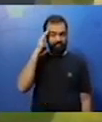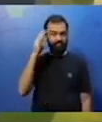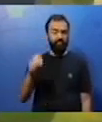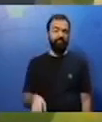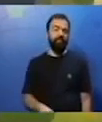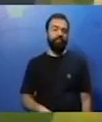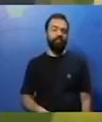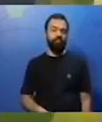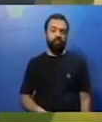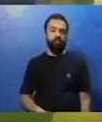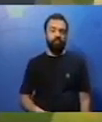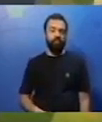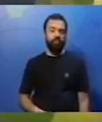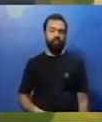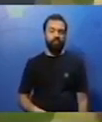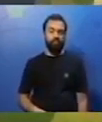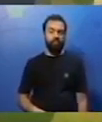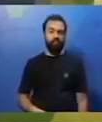75%.